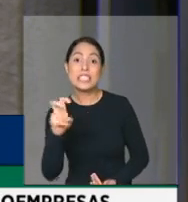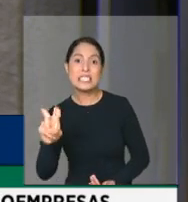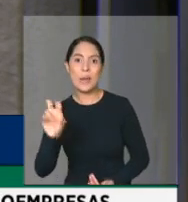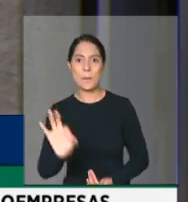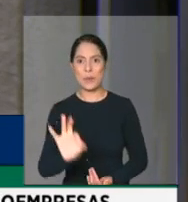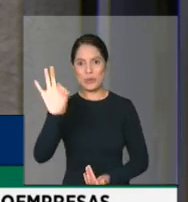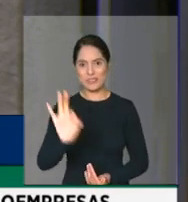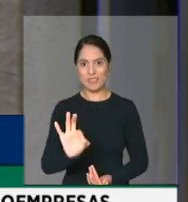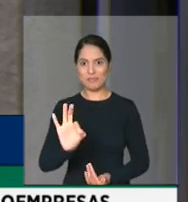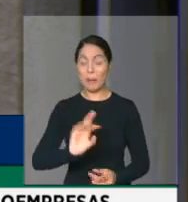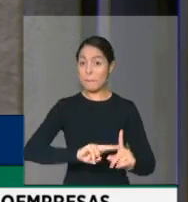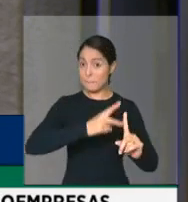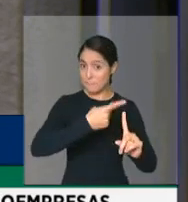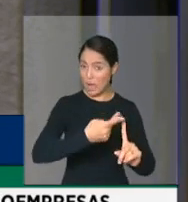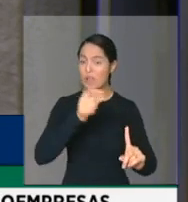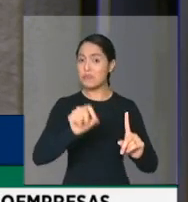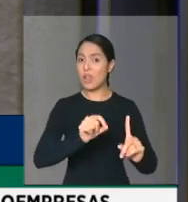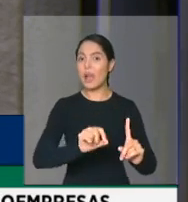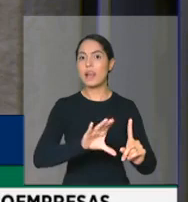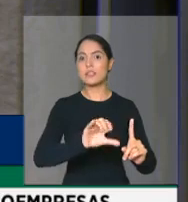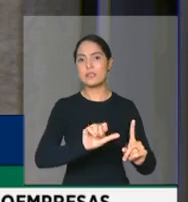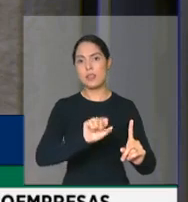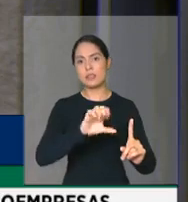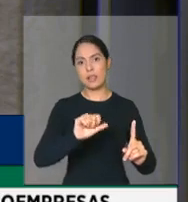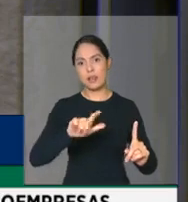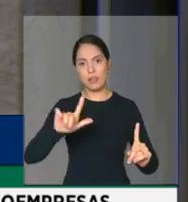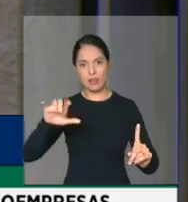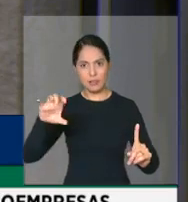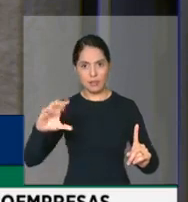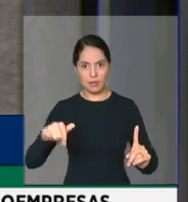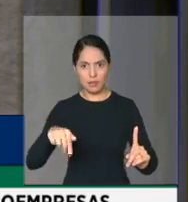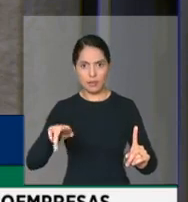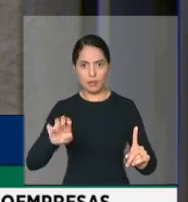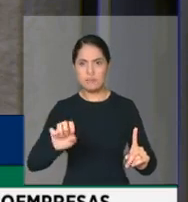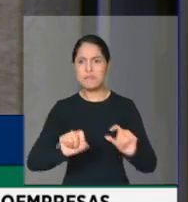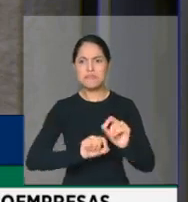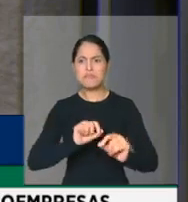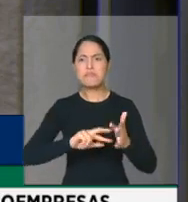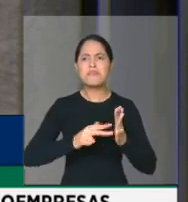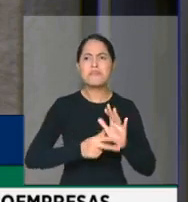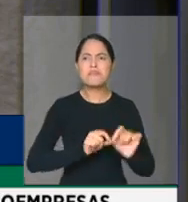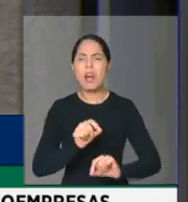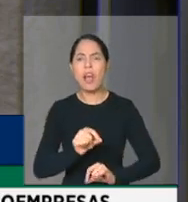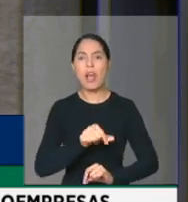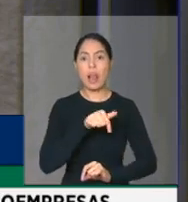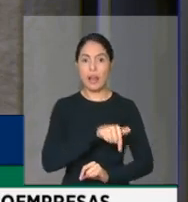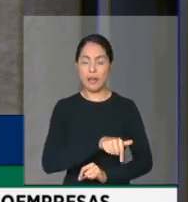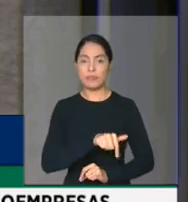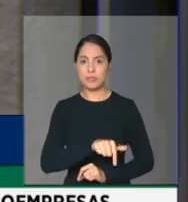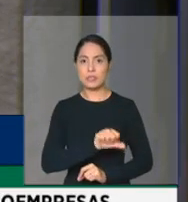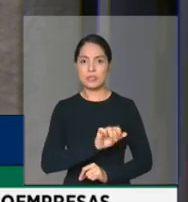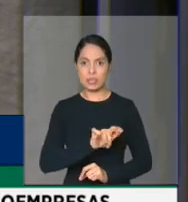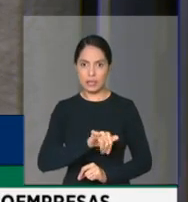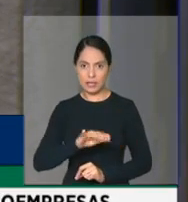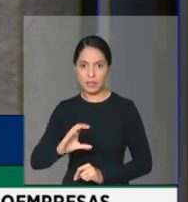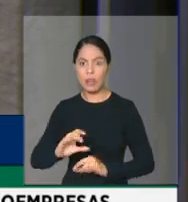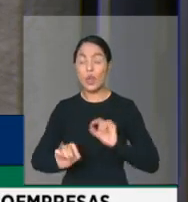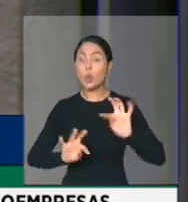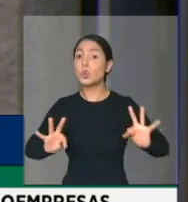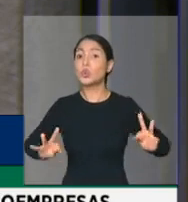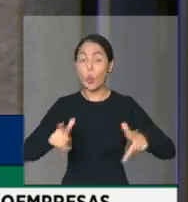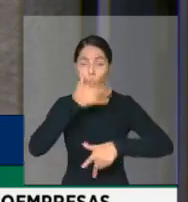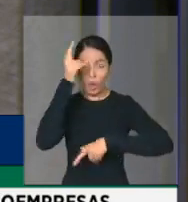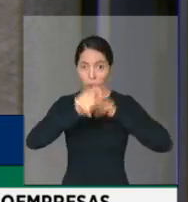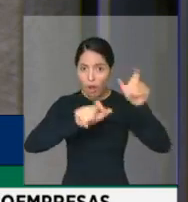1,25% mais a taxa Selic. Por que a indexação à taxa Selic? Para que as pessoas entendam. Porque a projeção de todos